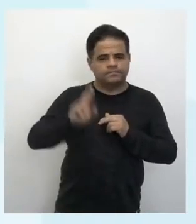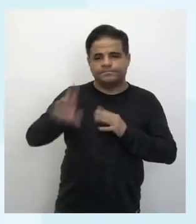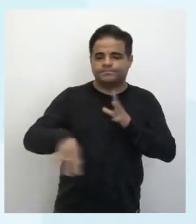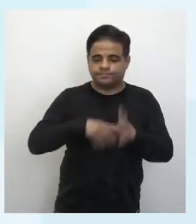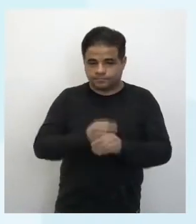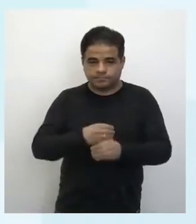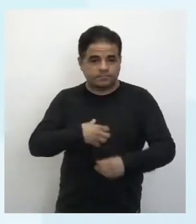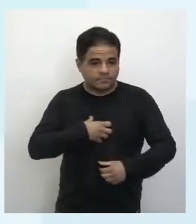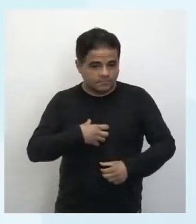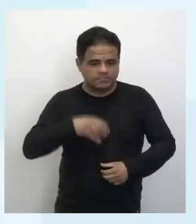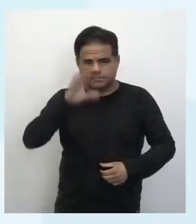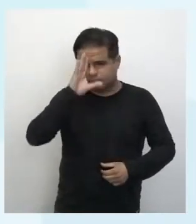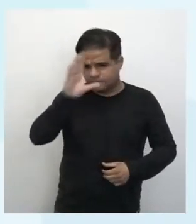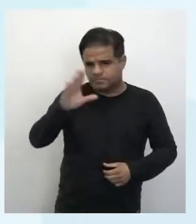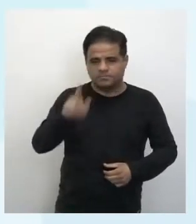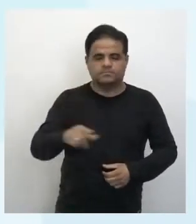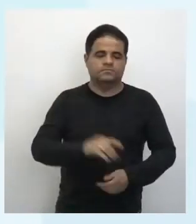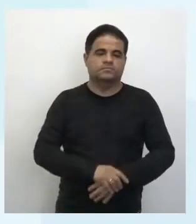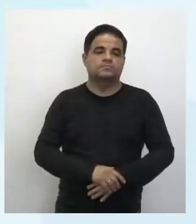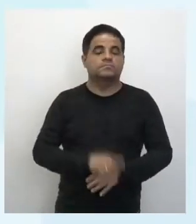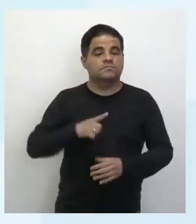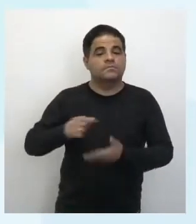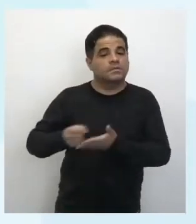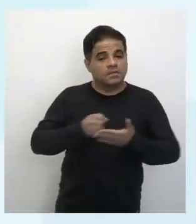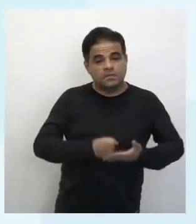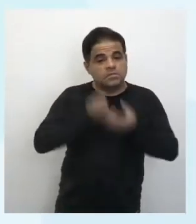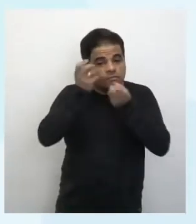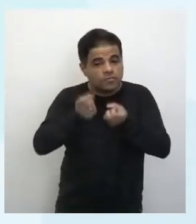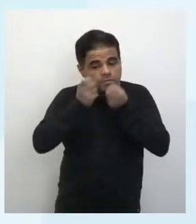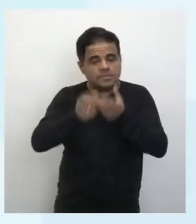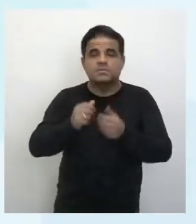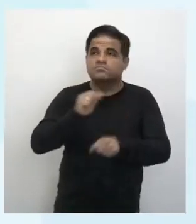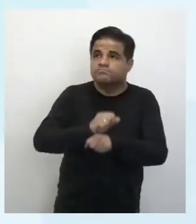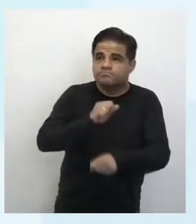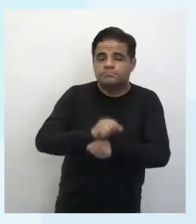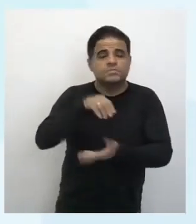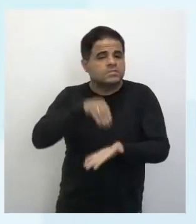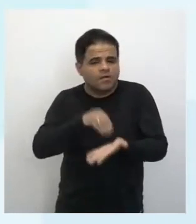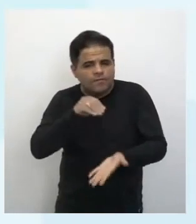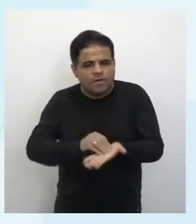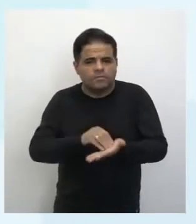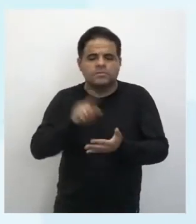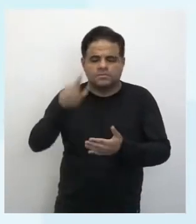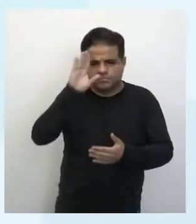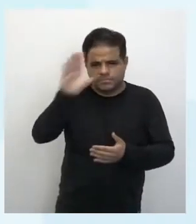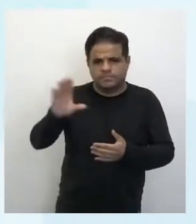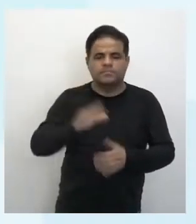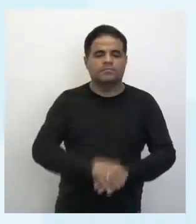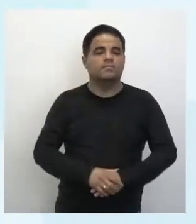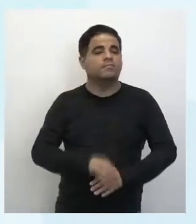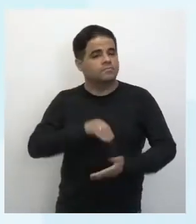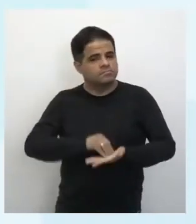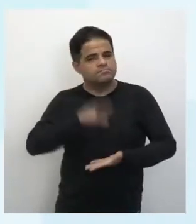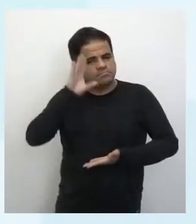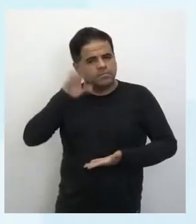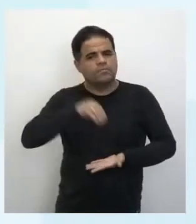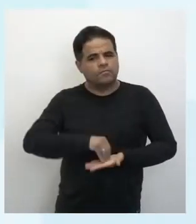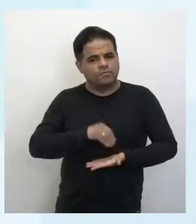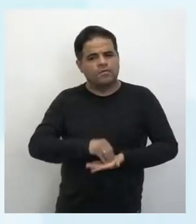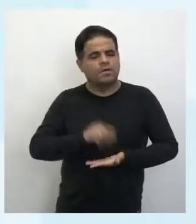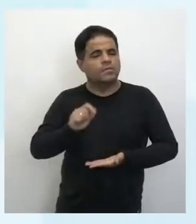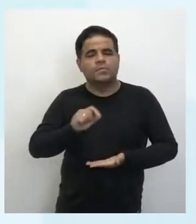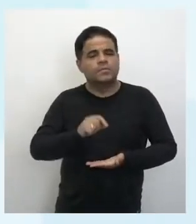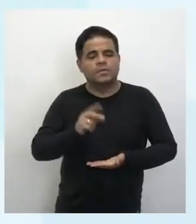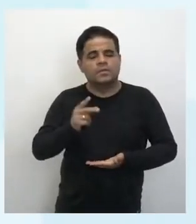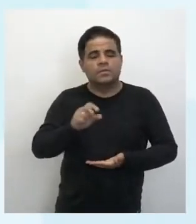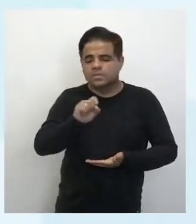o sentido da principal, né? Então ela traz a informação que se espera, que está faltando na principal. E na principal falta a informação do que